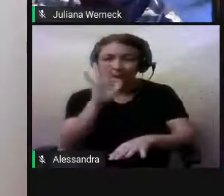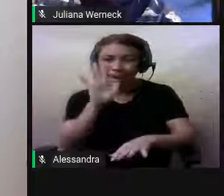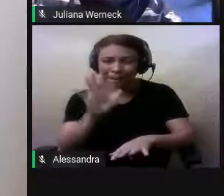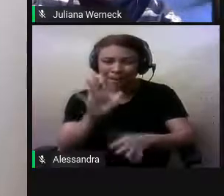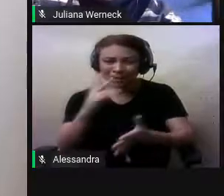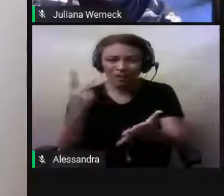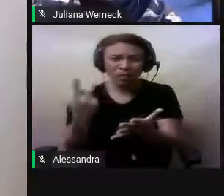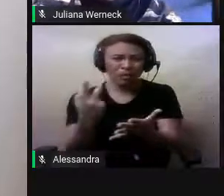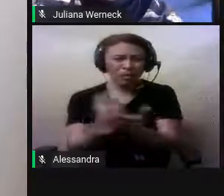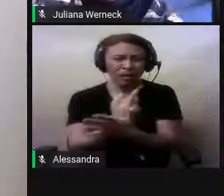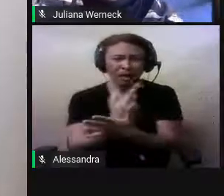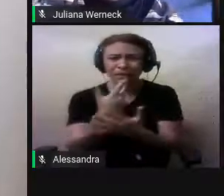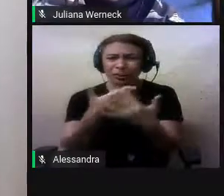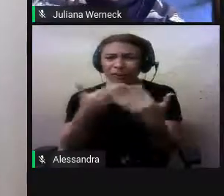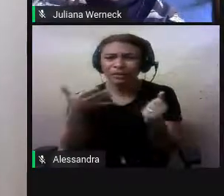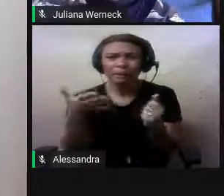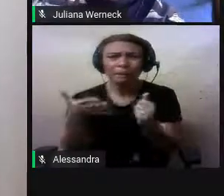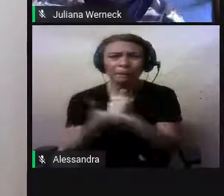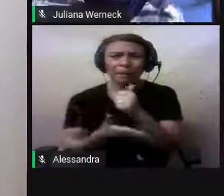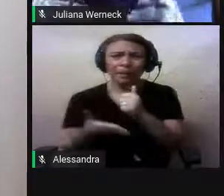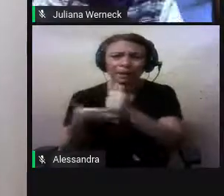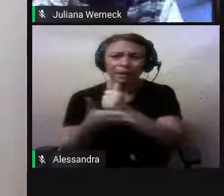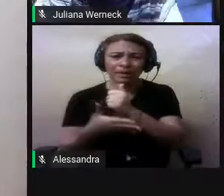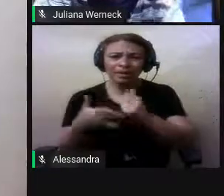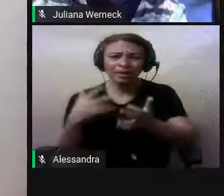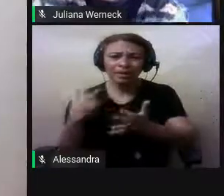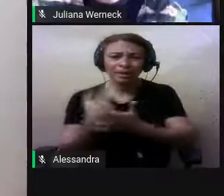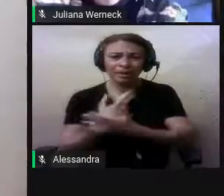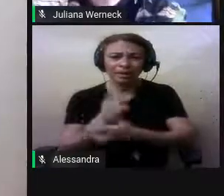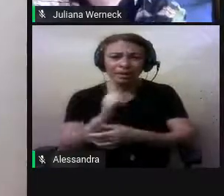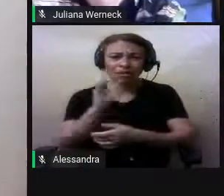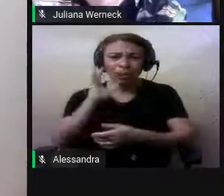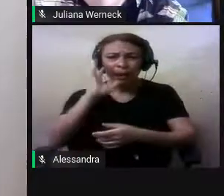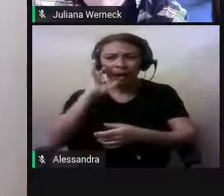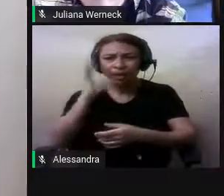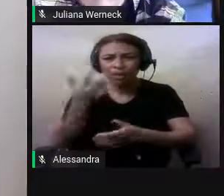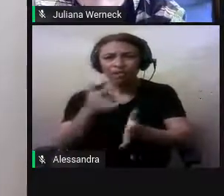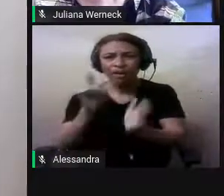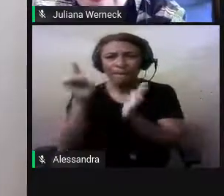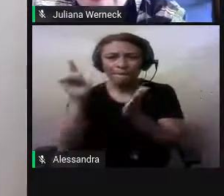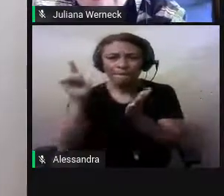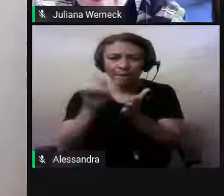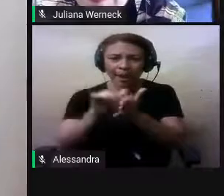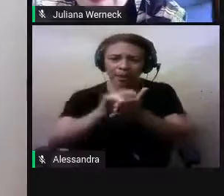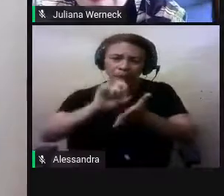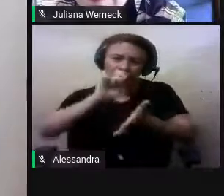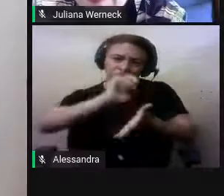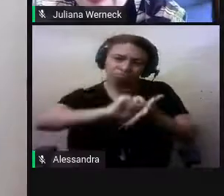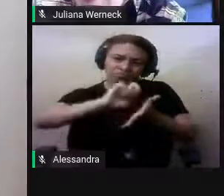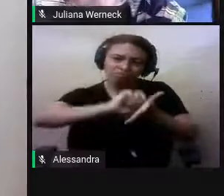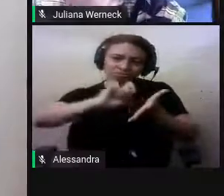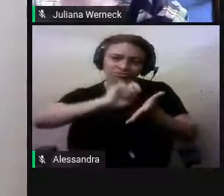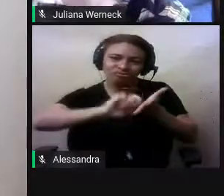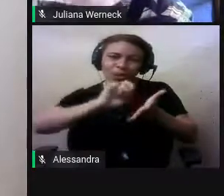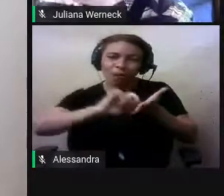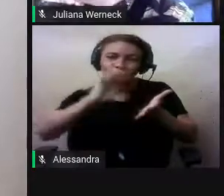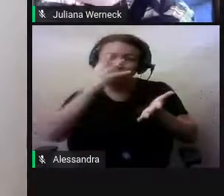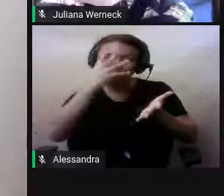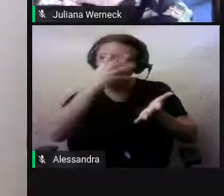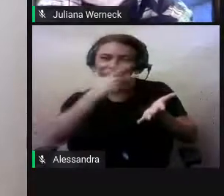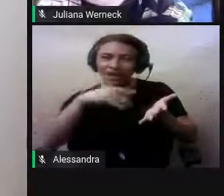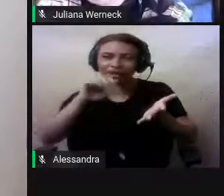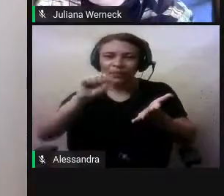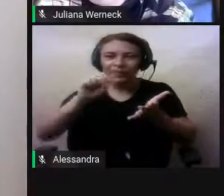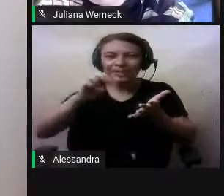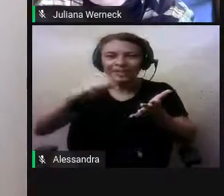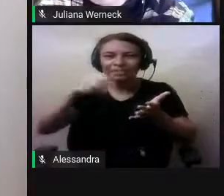coisas básicas. Então, por exemplo, não resolve muito eu colocar no papel de forma bonitinha, de forma smart, o que eu quero, qual